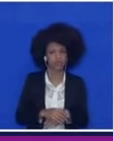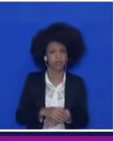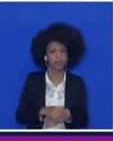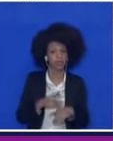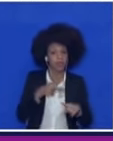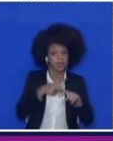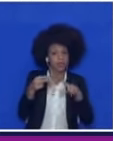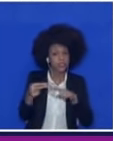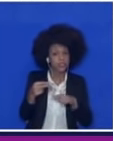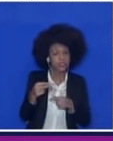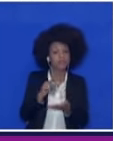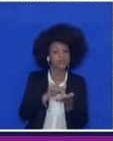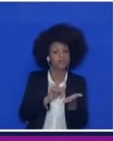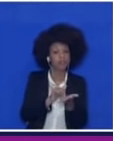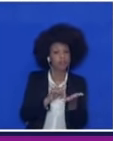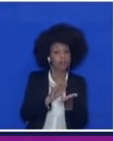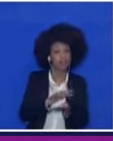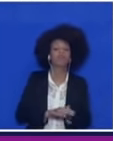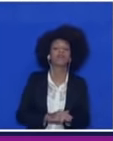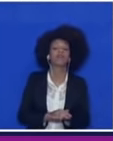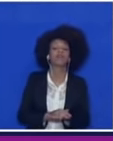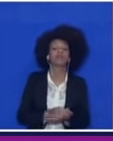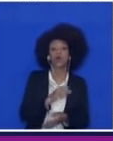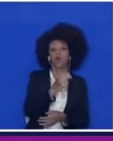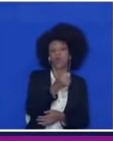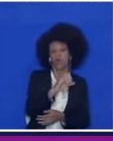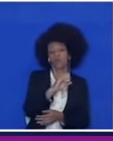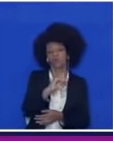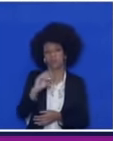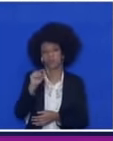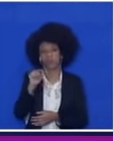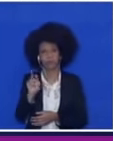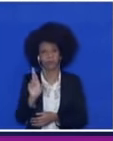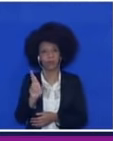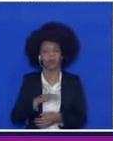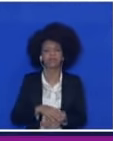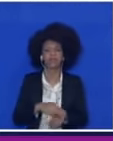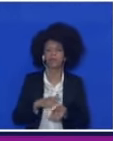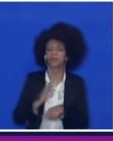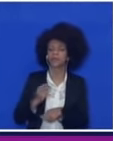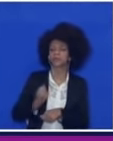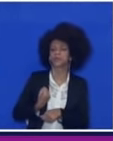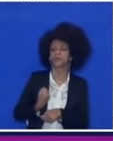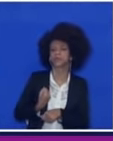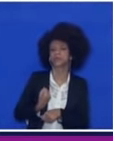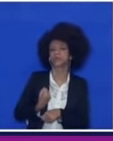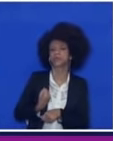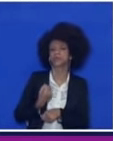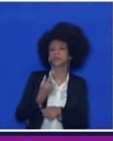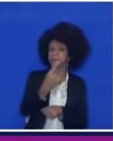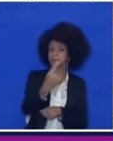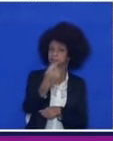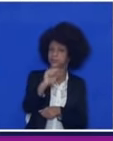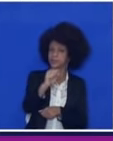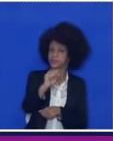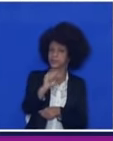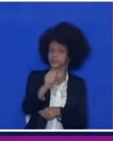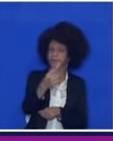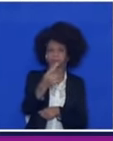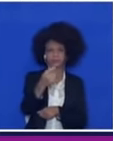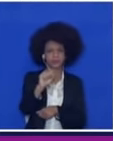os acertadores das 15 dezenas é de R$800 mil. Vem chegando mais um número sorteado, é bola 18,